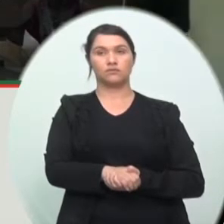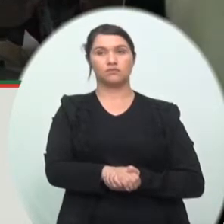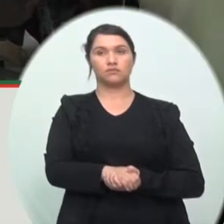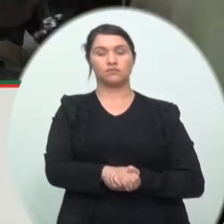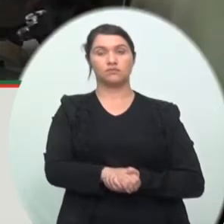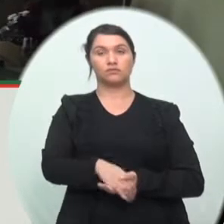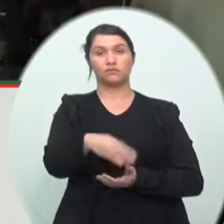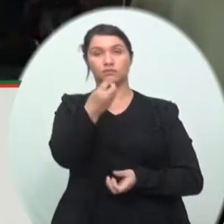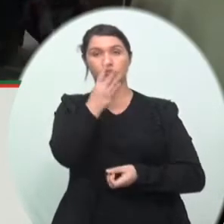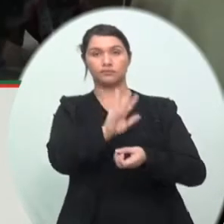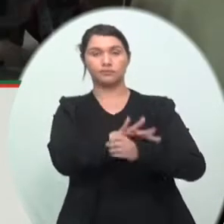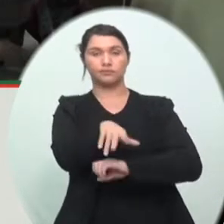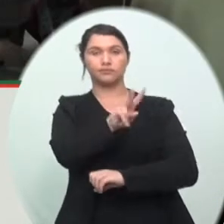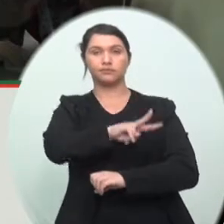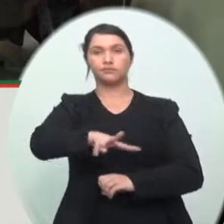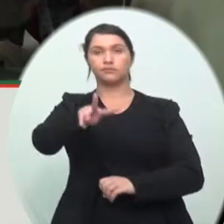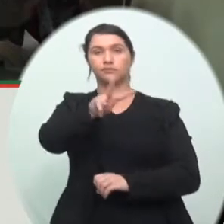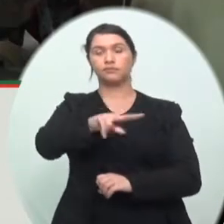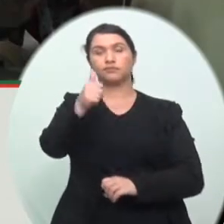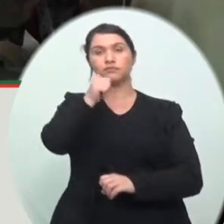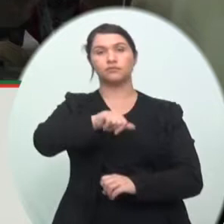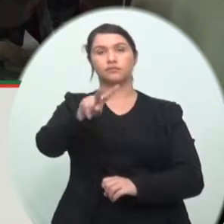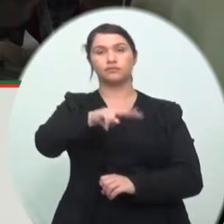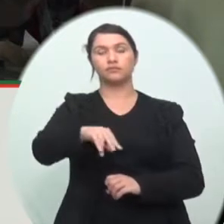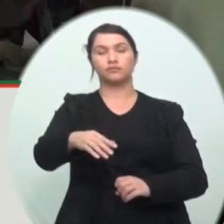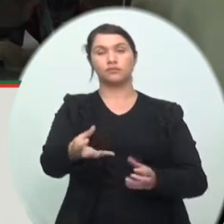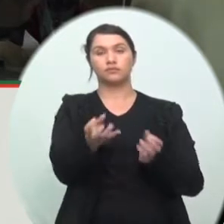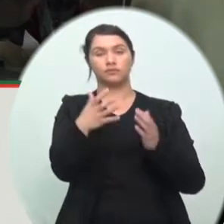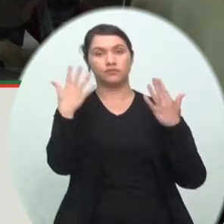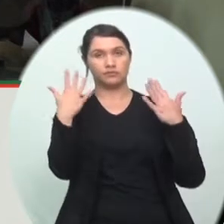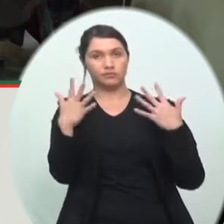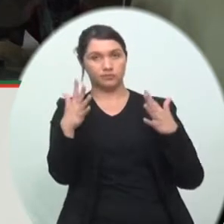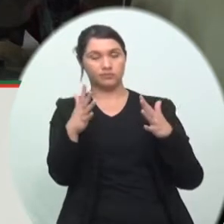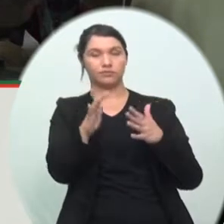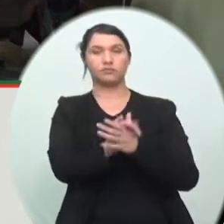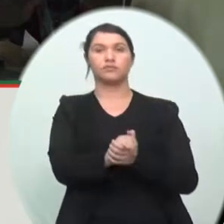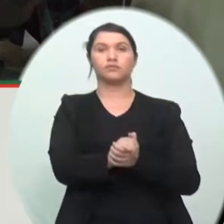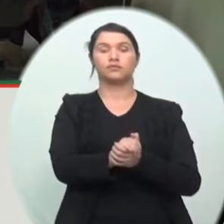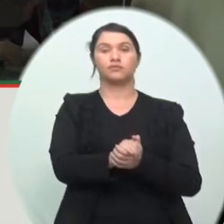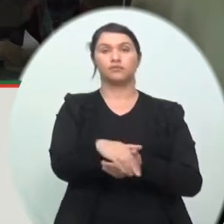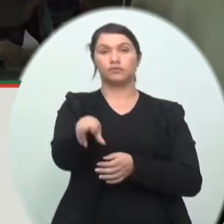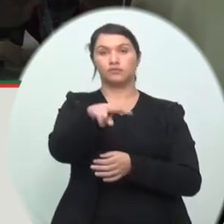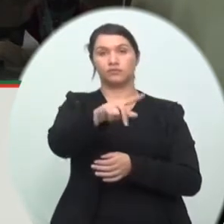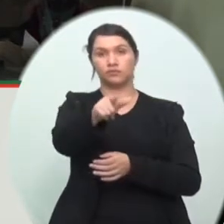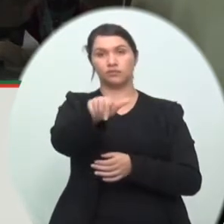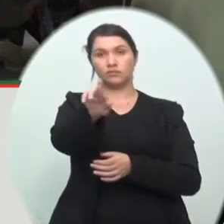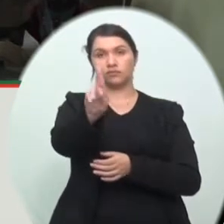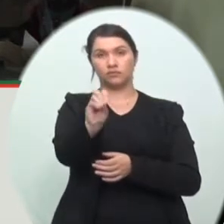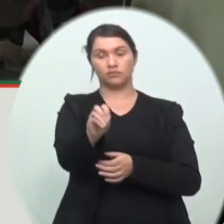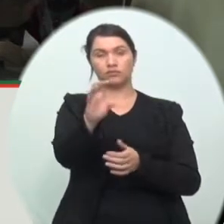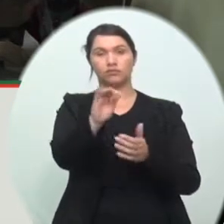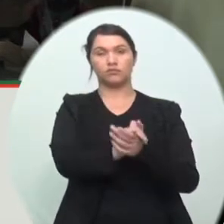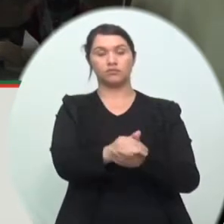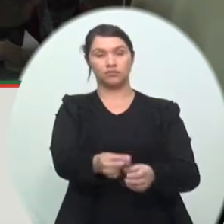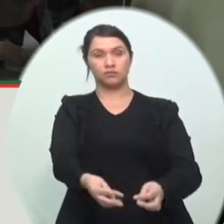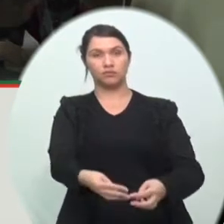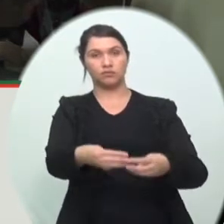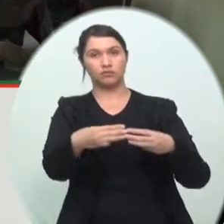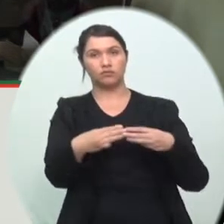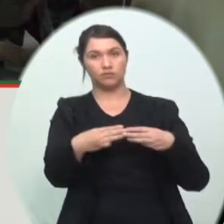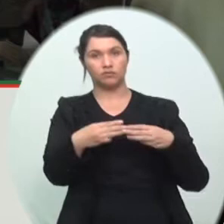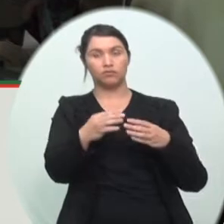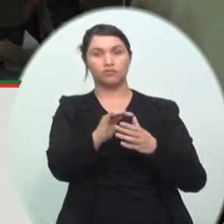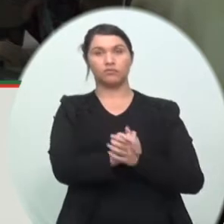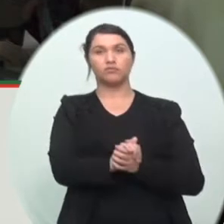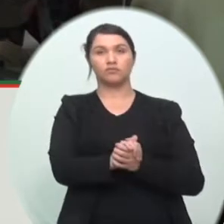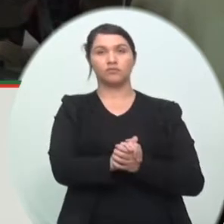Boa noite, vereadores e vereadoras. Parabenizar o proponente, o vereador Zairo, né, a moção. Mas